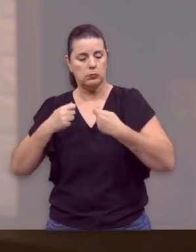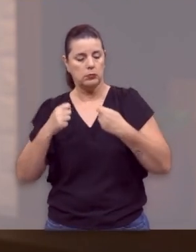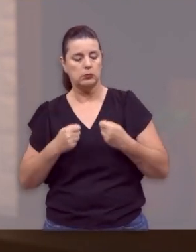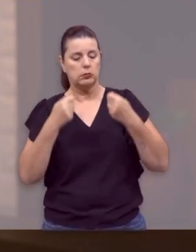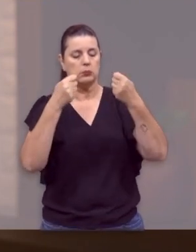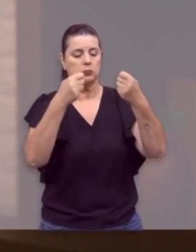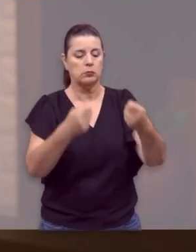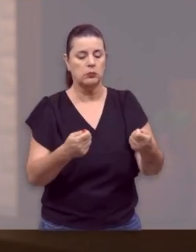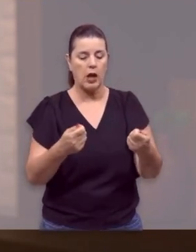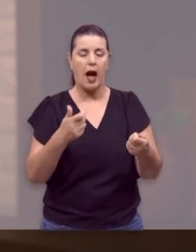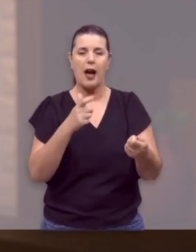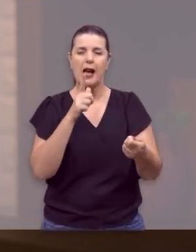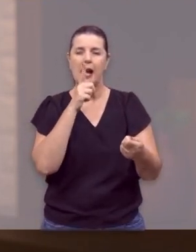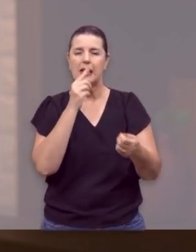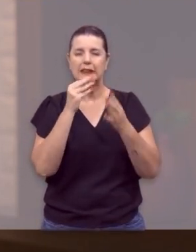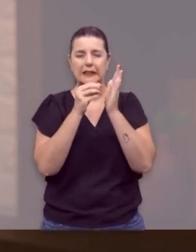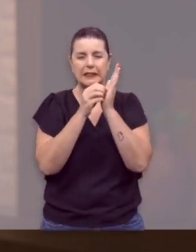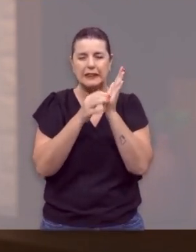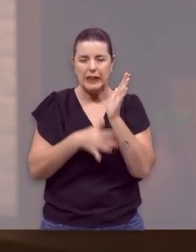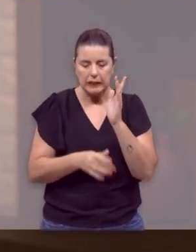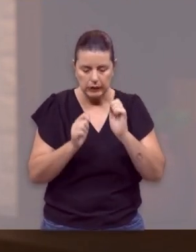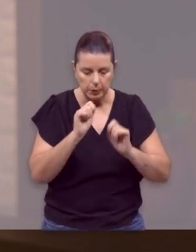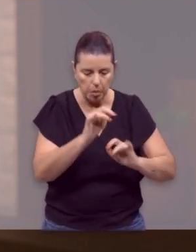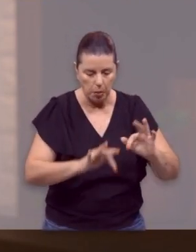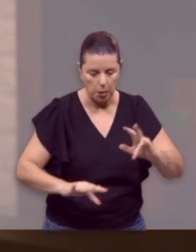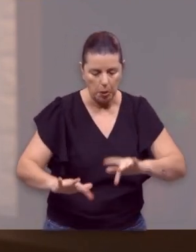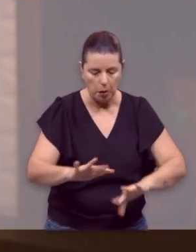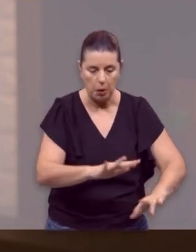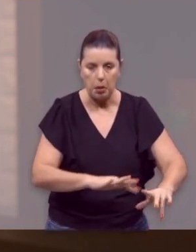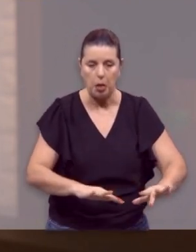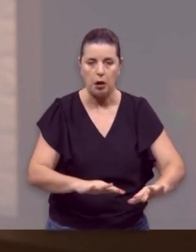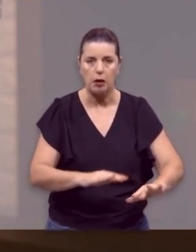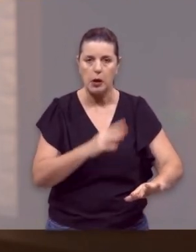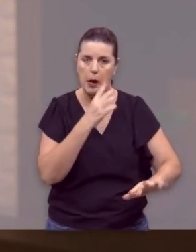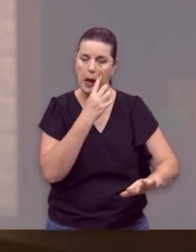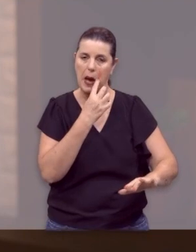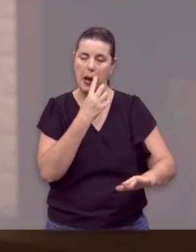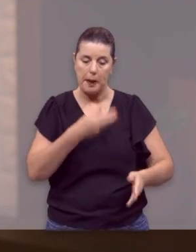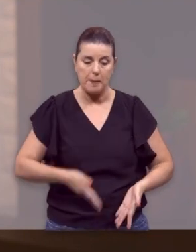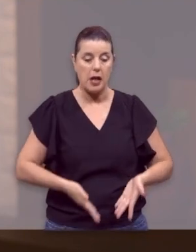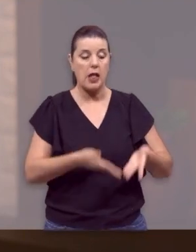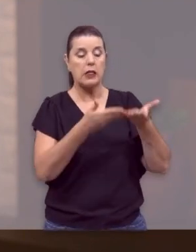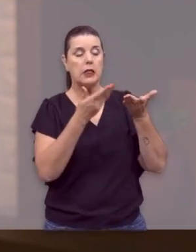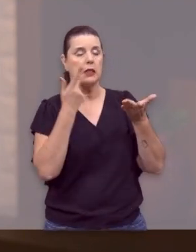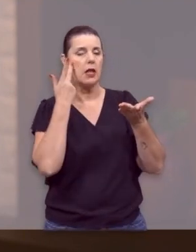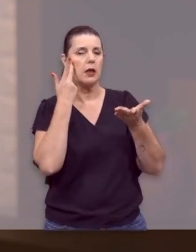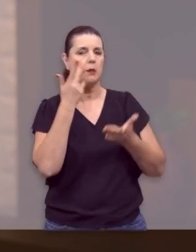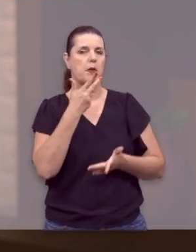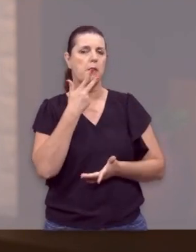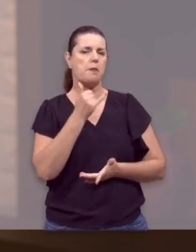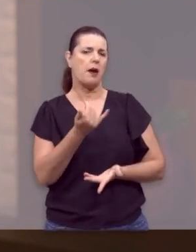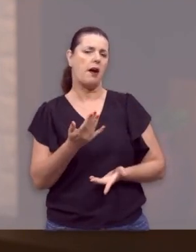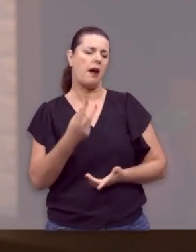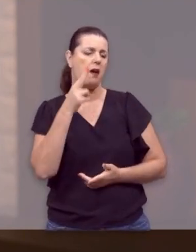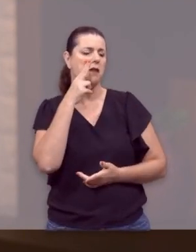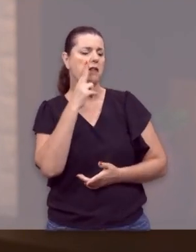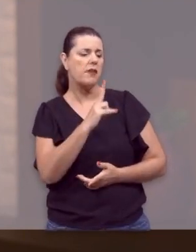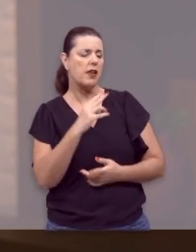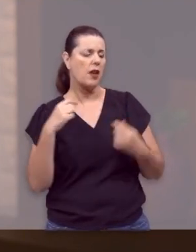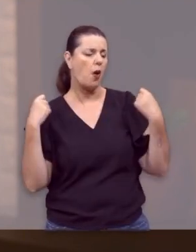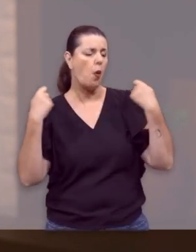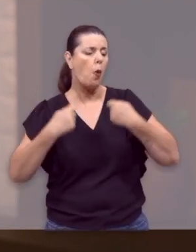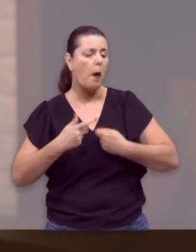do bode, e não tiveram a hombridade de ir ao pai para consolá-lo, não. Mandaram a túnica para ele. Veja se não é a túnica do teu